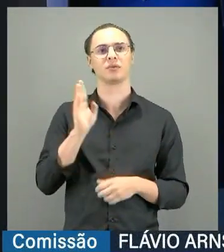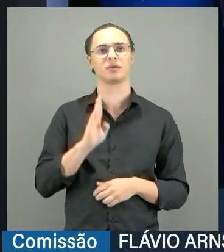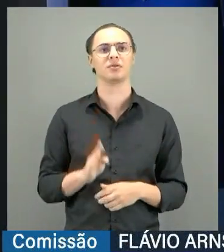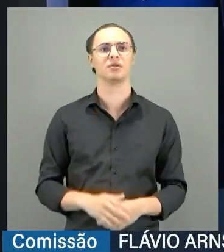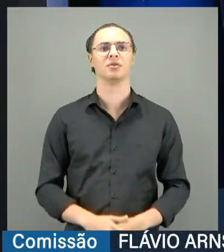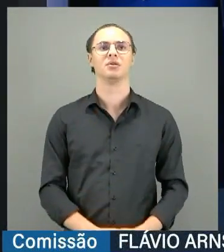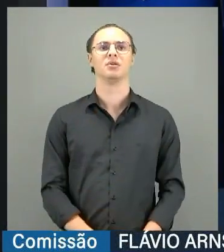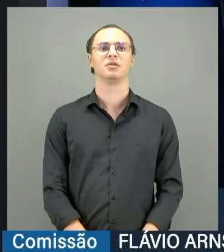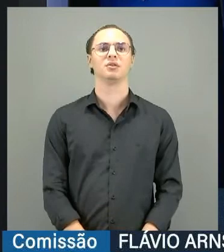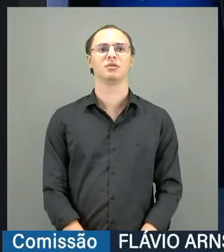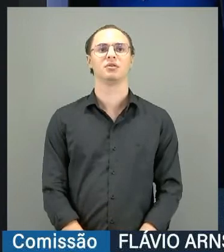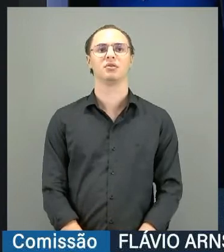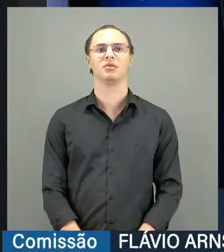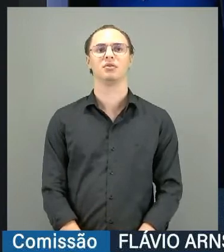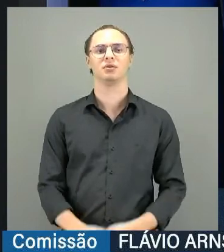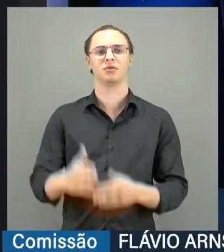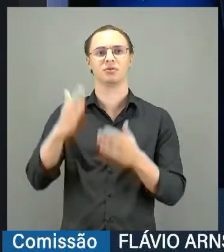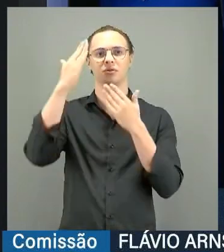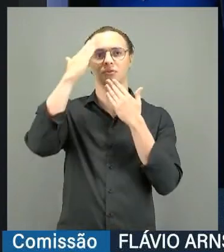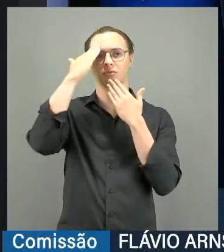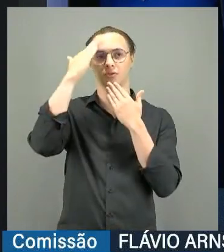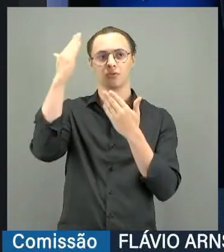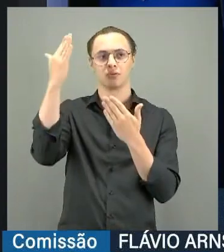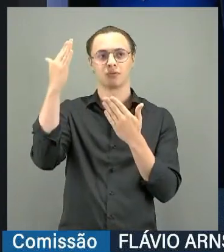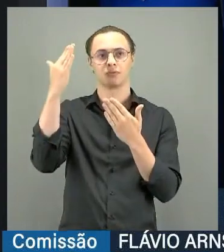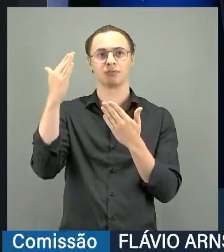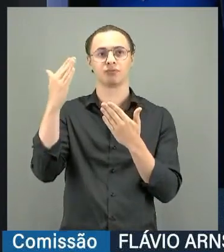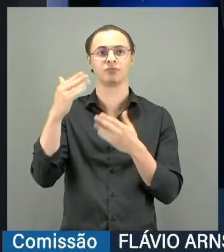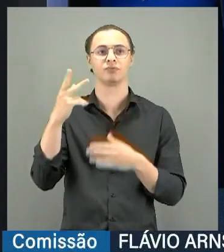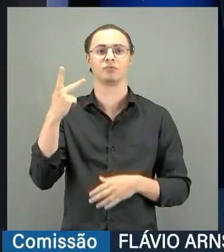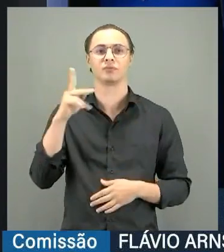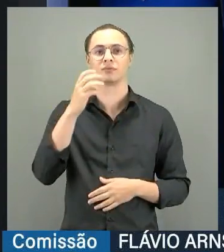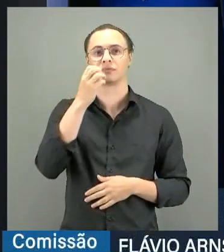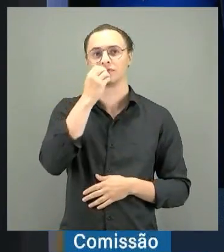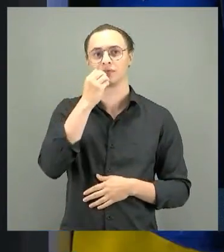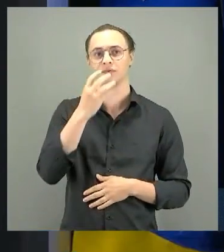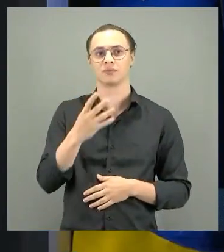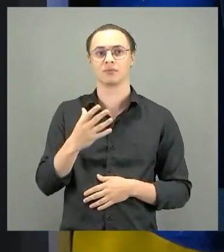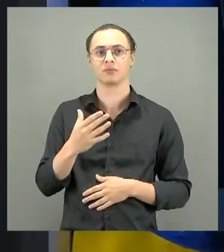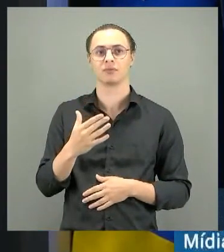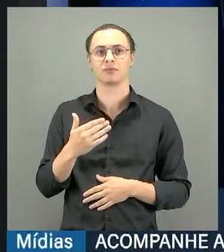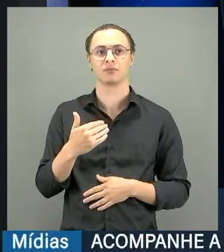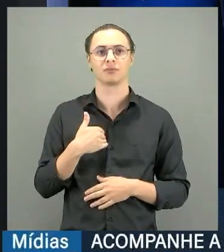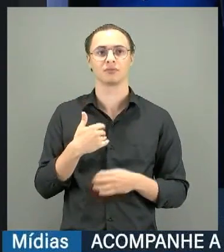seu presidente Eu agradeço muito e a sua benevolência e eu tinha que ter feito isso ele